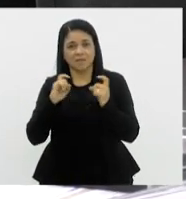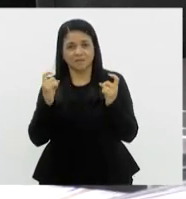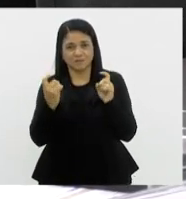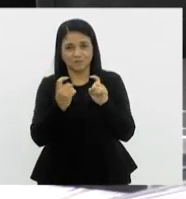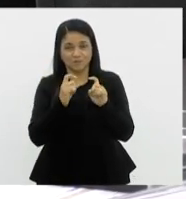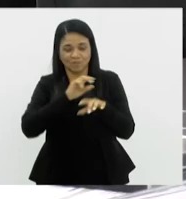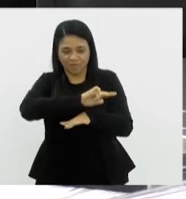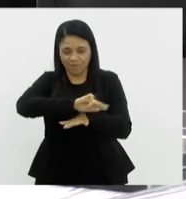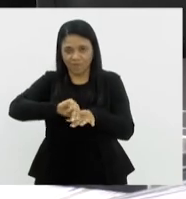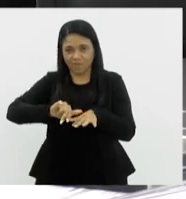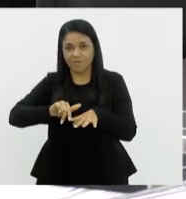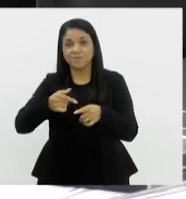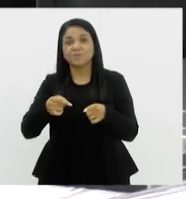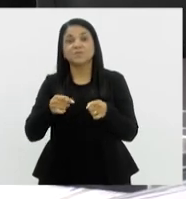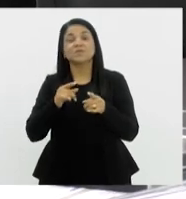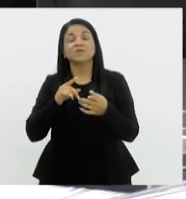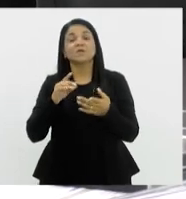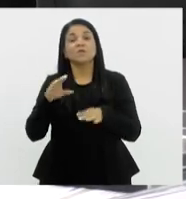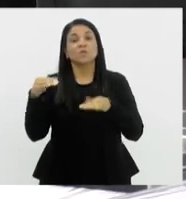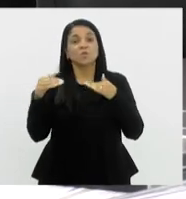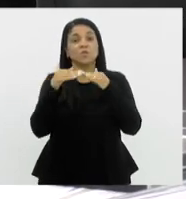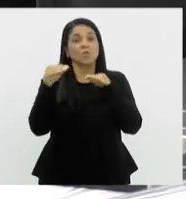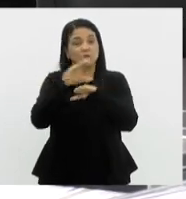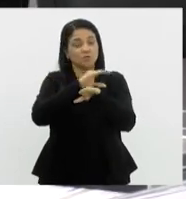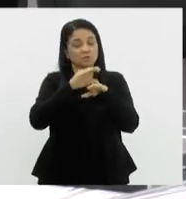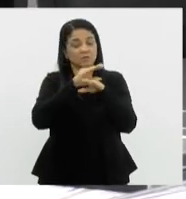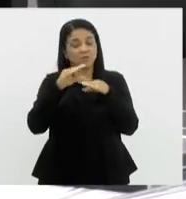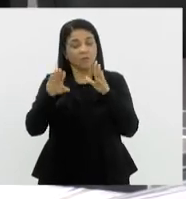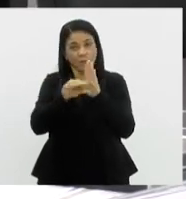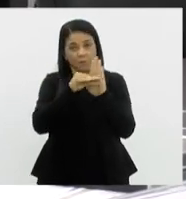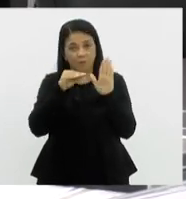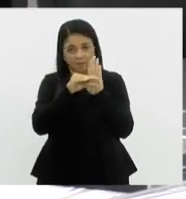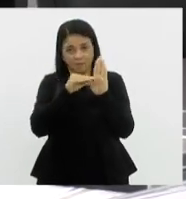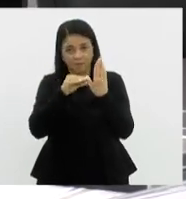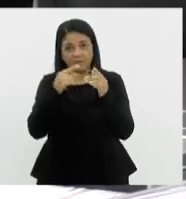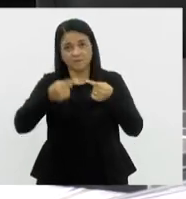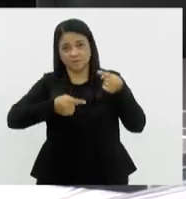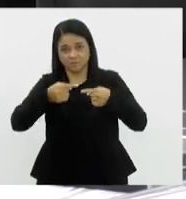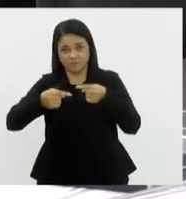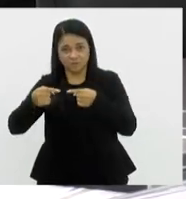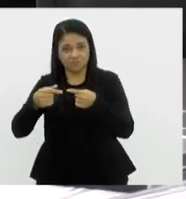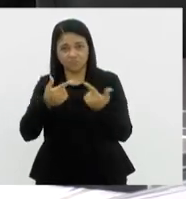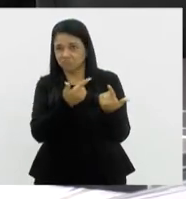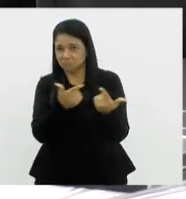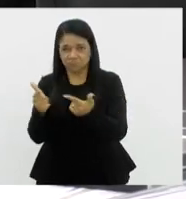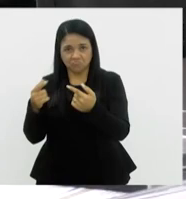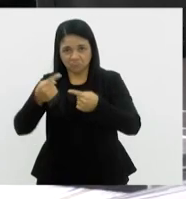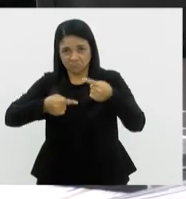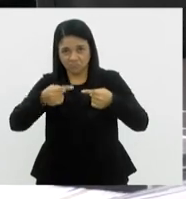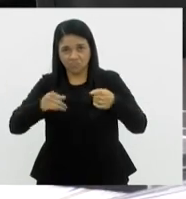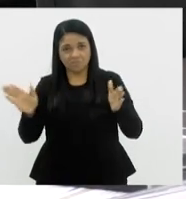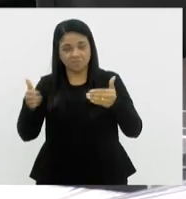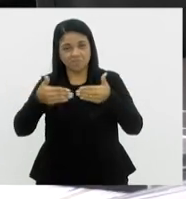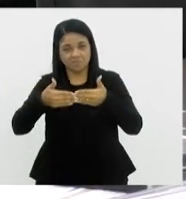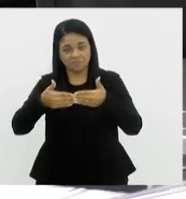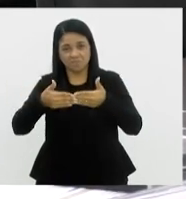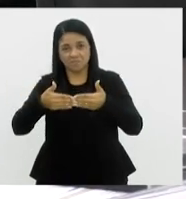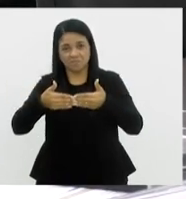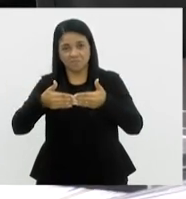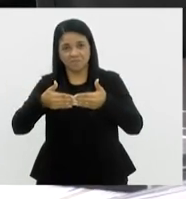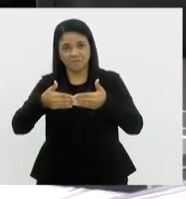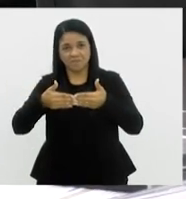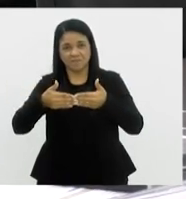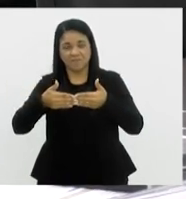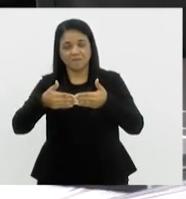pela constitucionalidade com emendas em discussão. Não havendo quem queira discutir, encerrada a discussão.